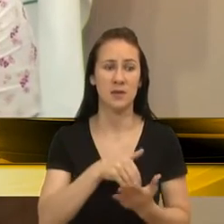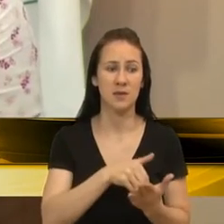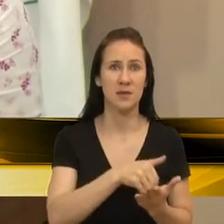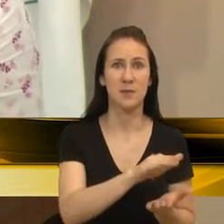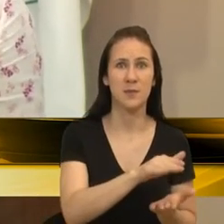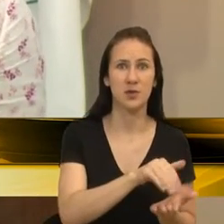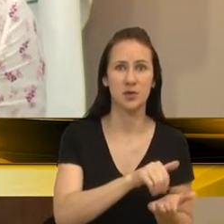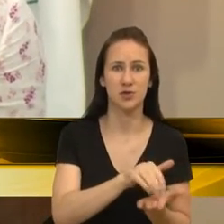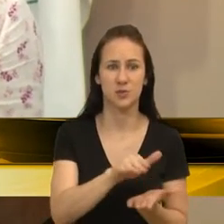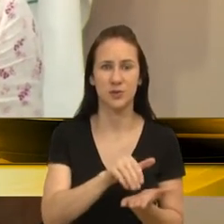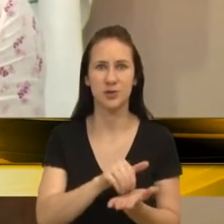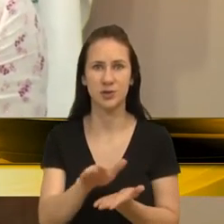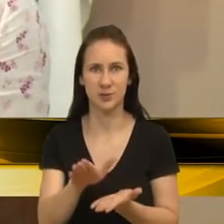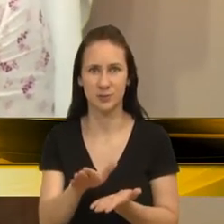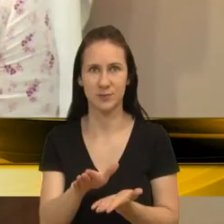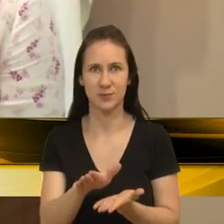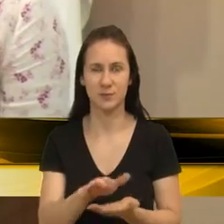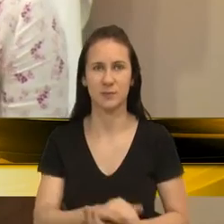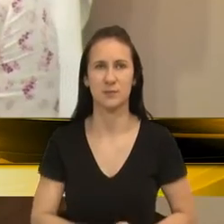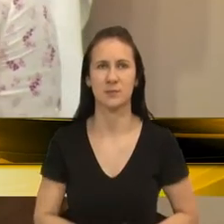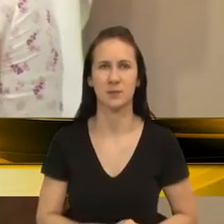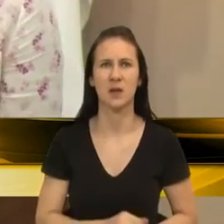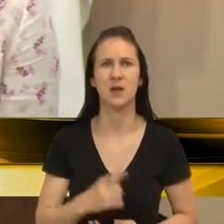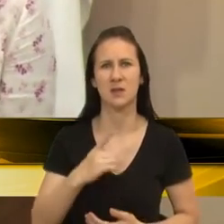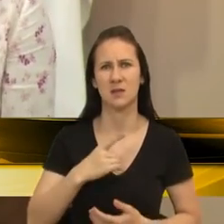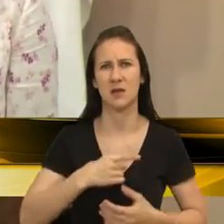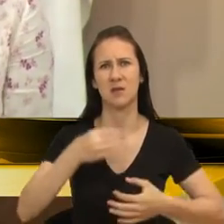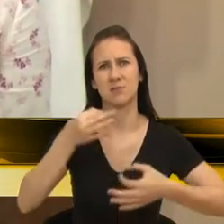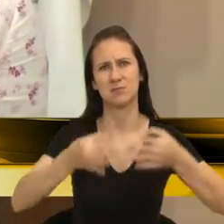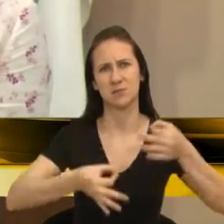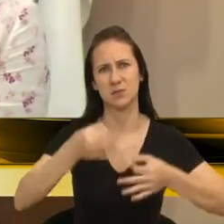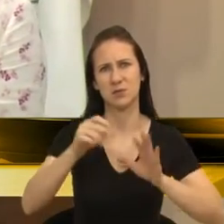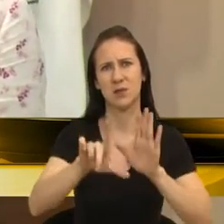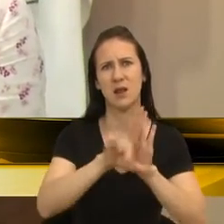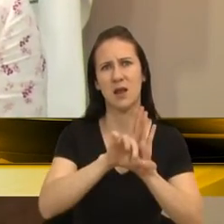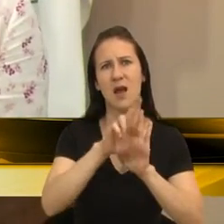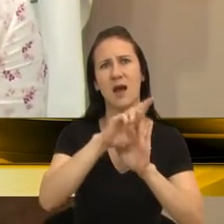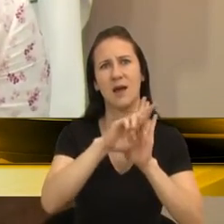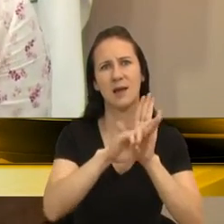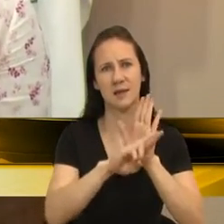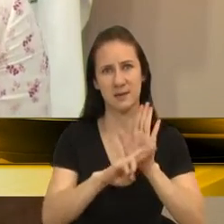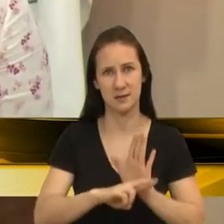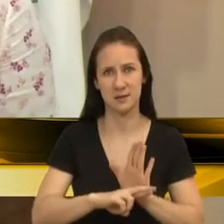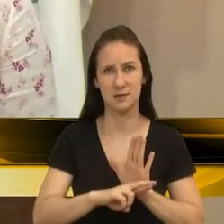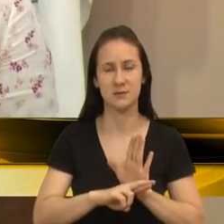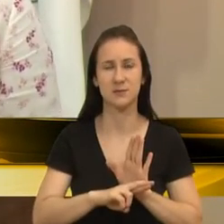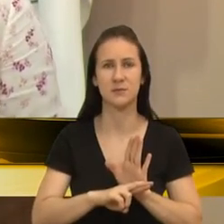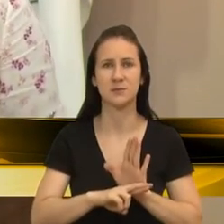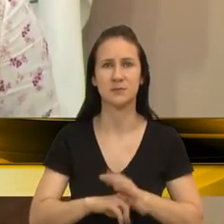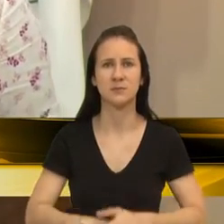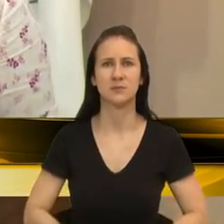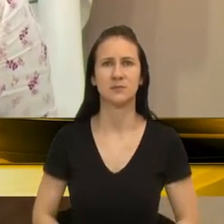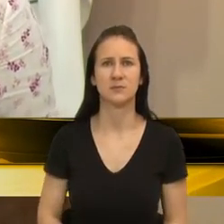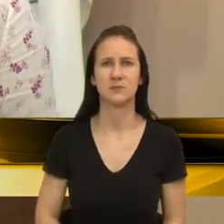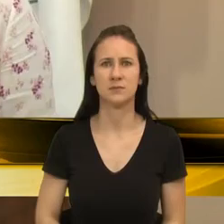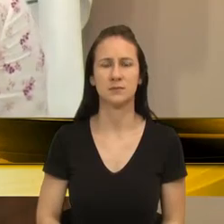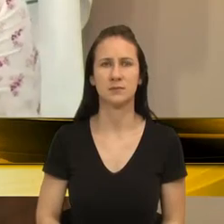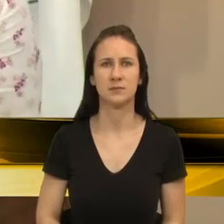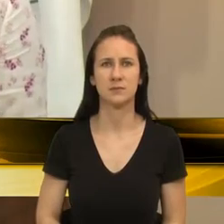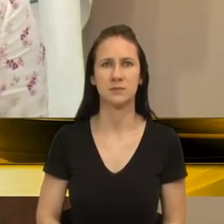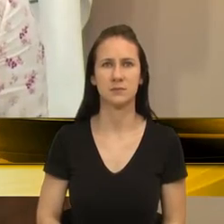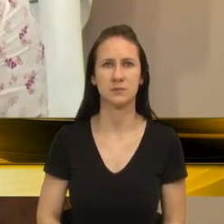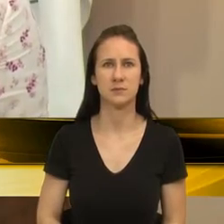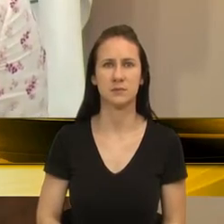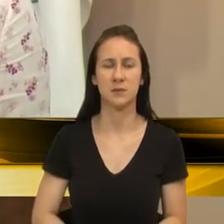outro. Então, existe jurisprudência, no mínimo, e aí ainda com